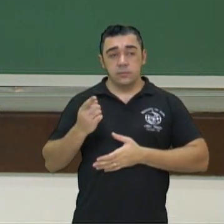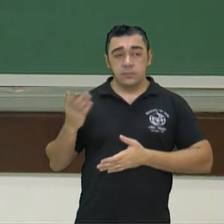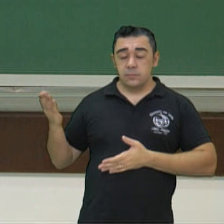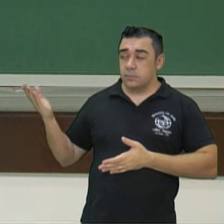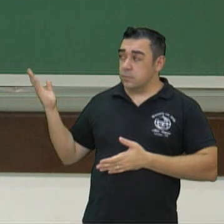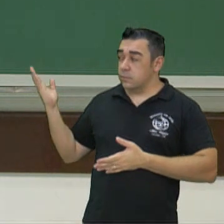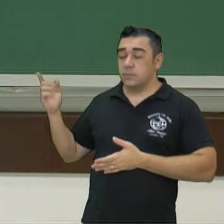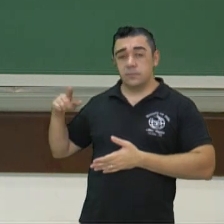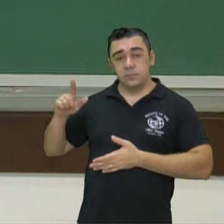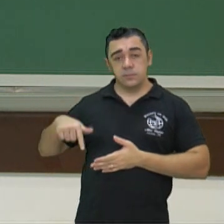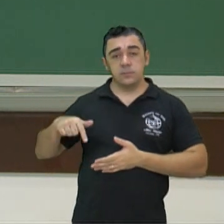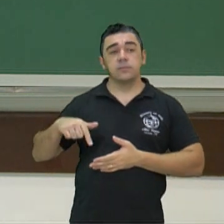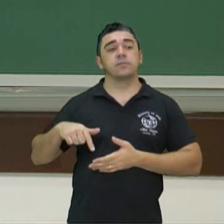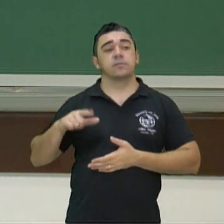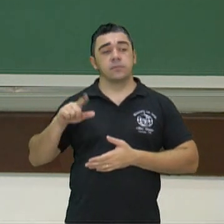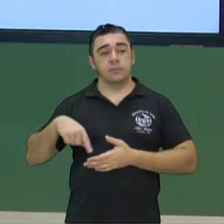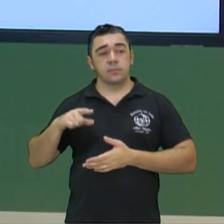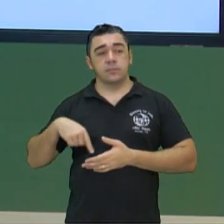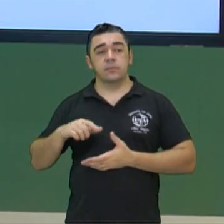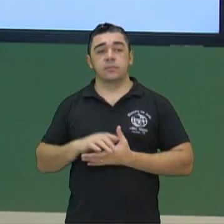um fatorial de